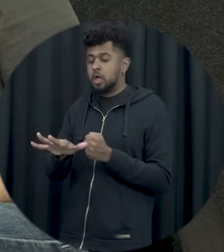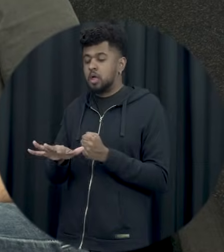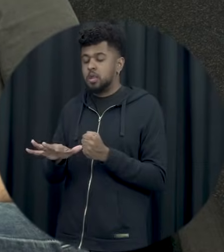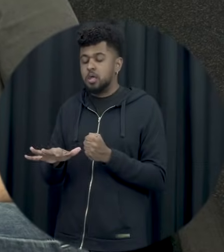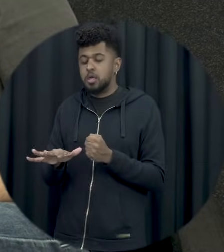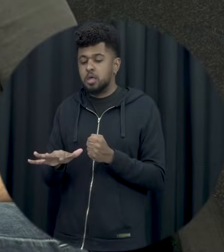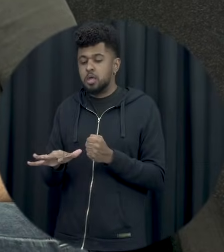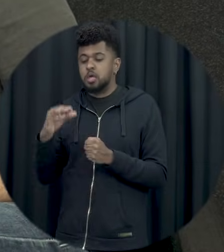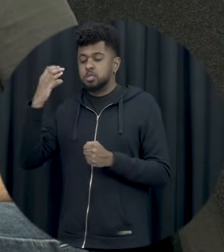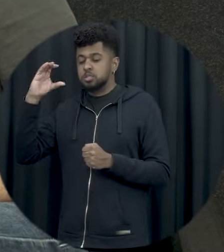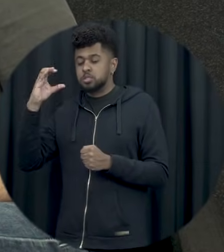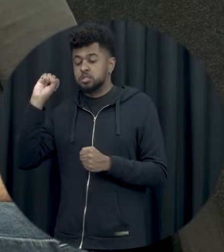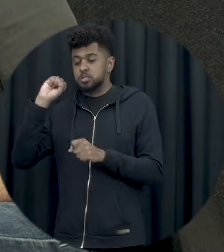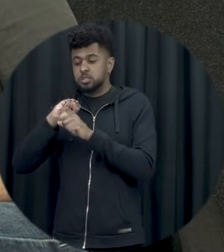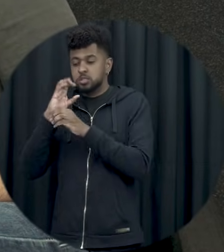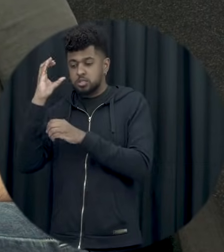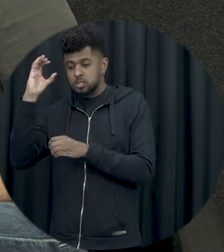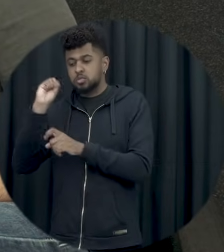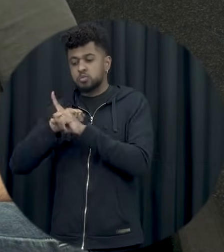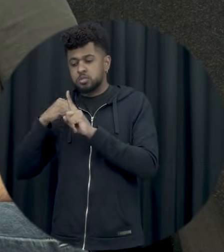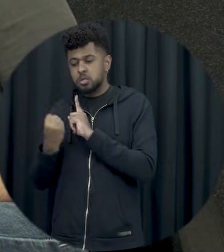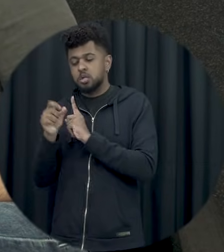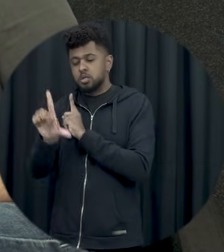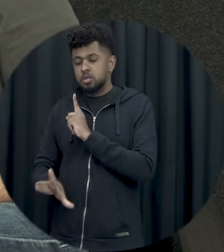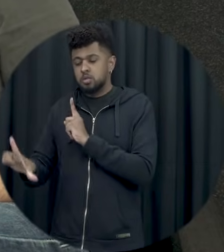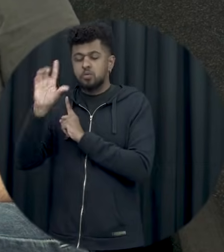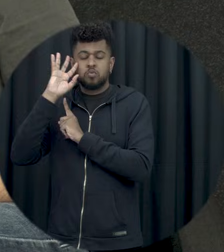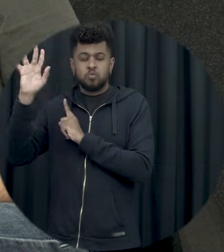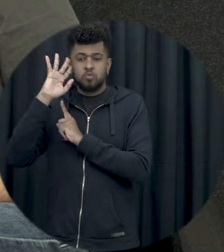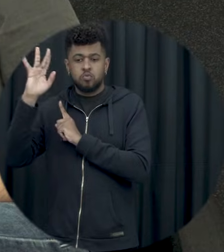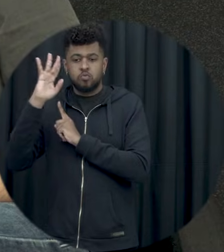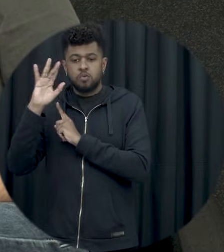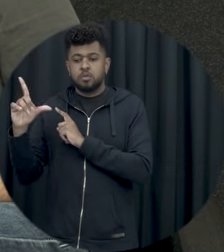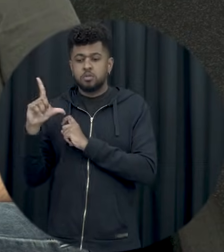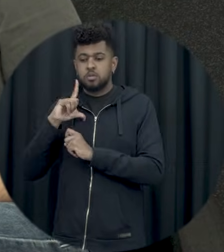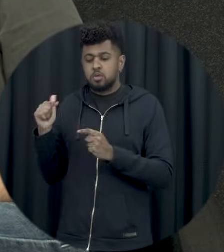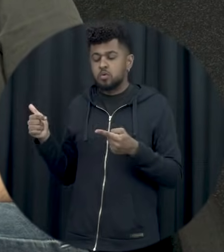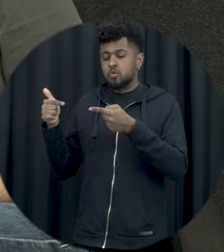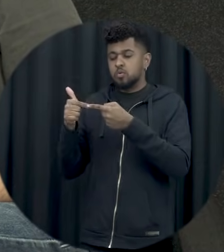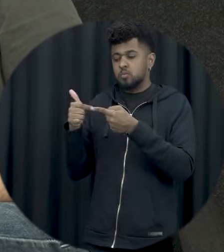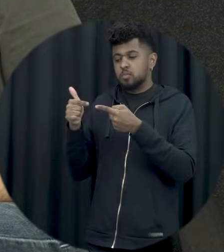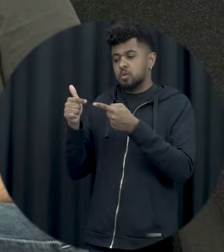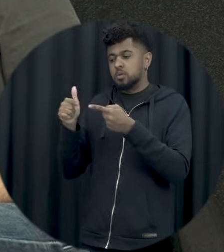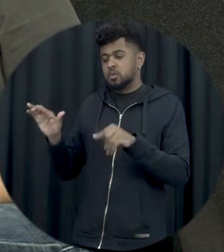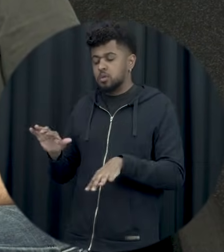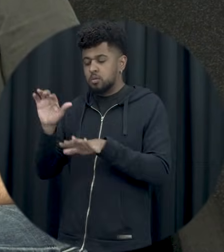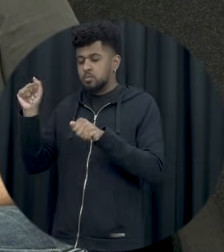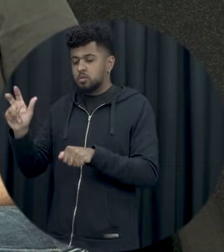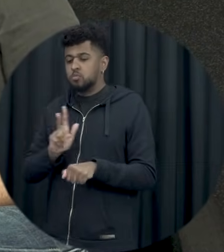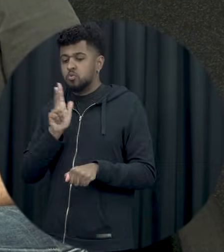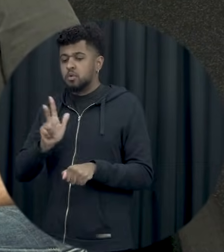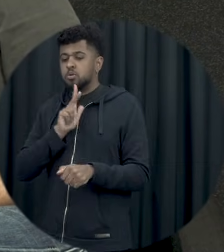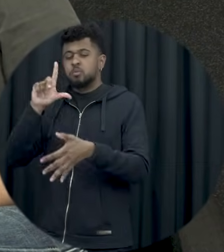ciências sociais, como de literatura, de filosofia, que tivesse a ver com Espanha, Portugal e América Latina,